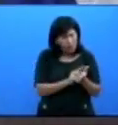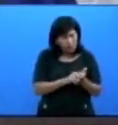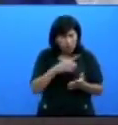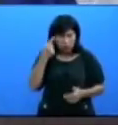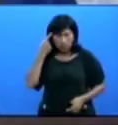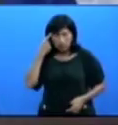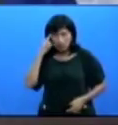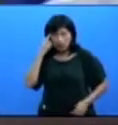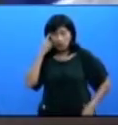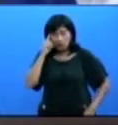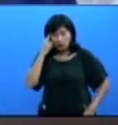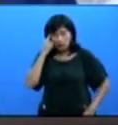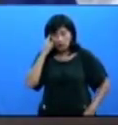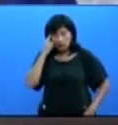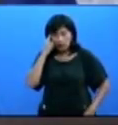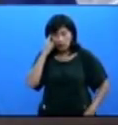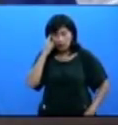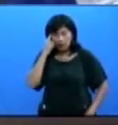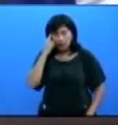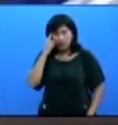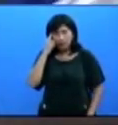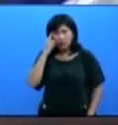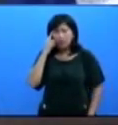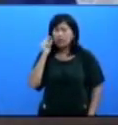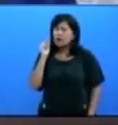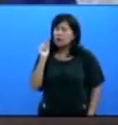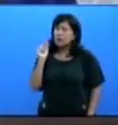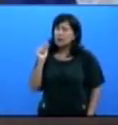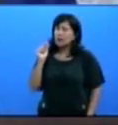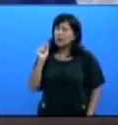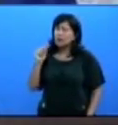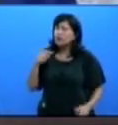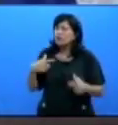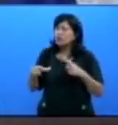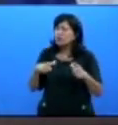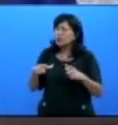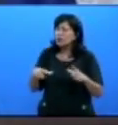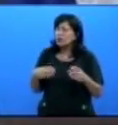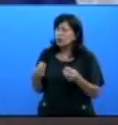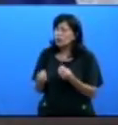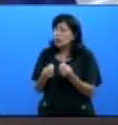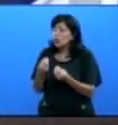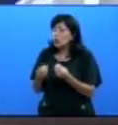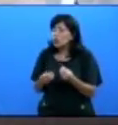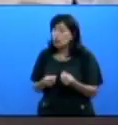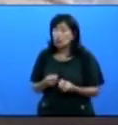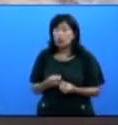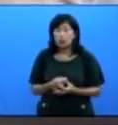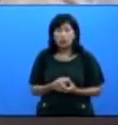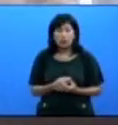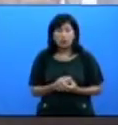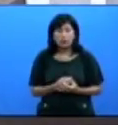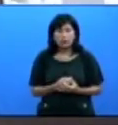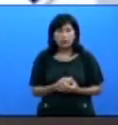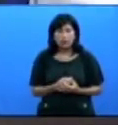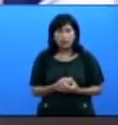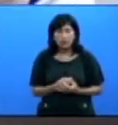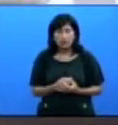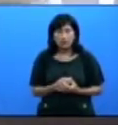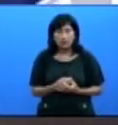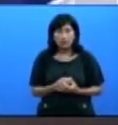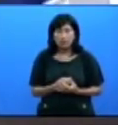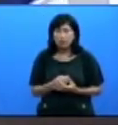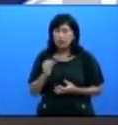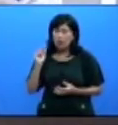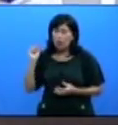que medida isso tem a ver com os nossos funcionários ou tem a ver com a nossa população? Pois bem, né, mesmo nas emendas